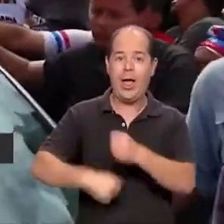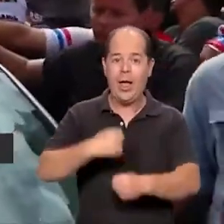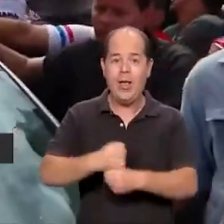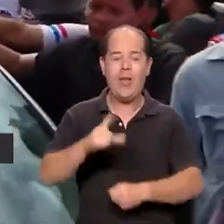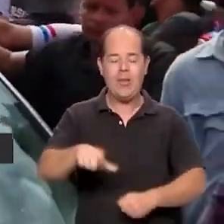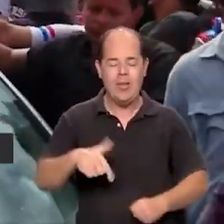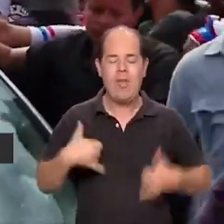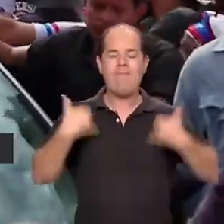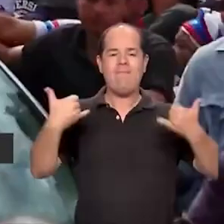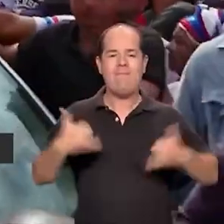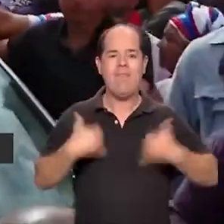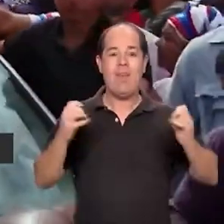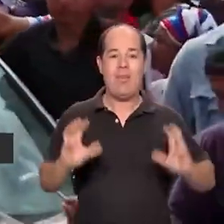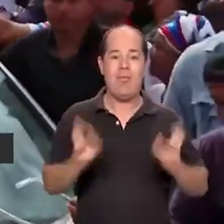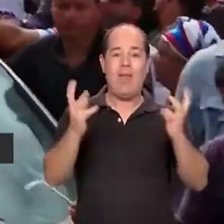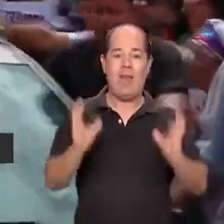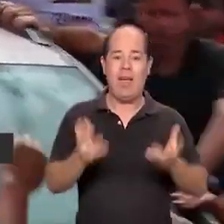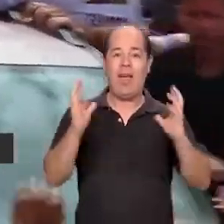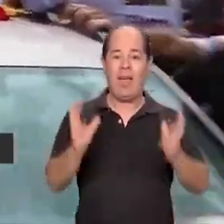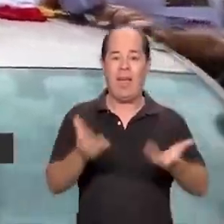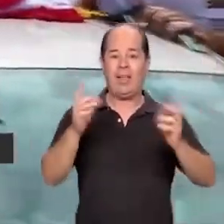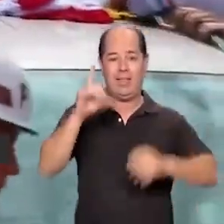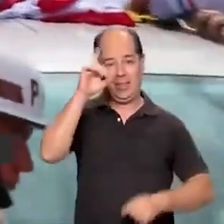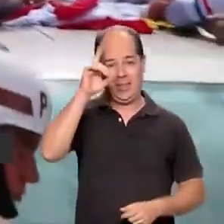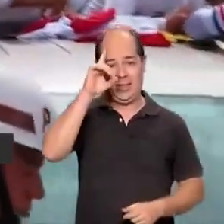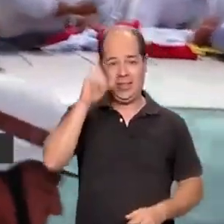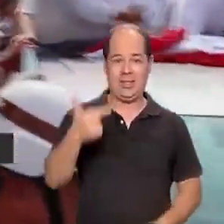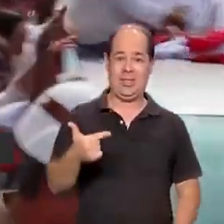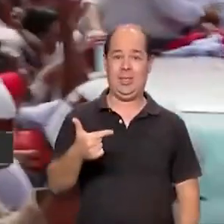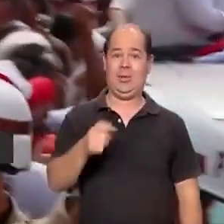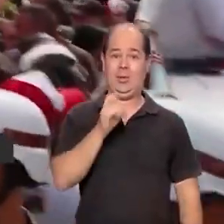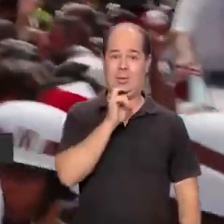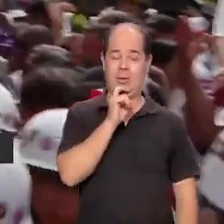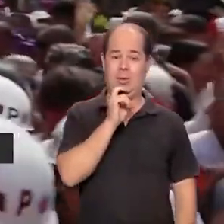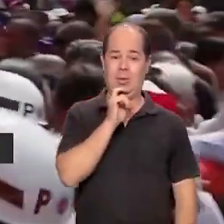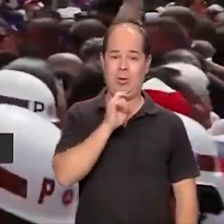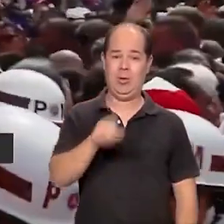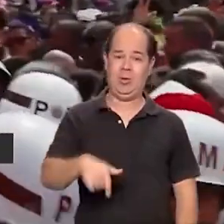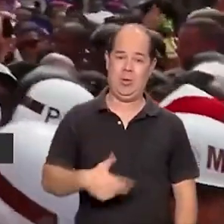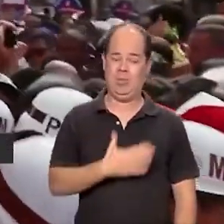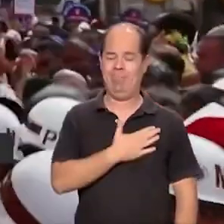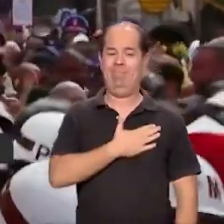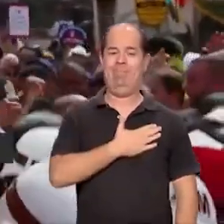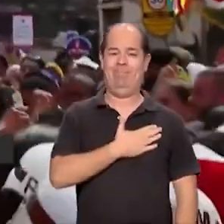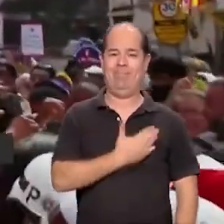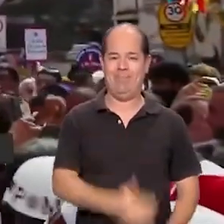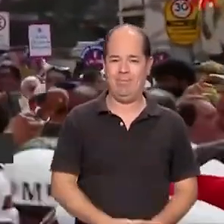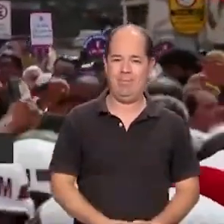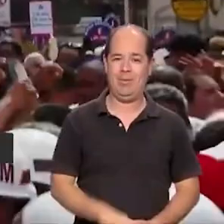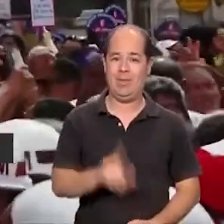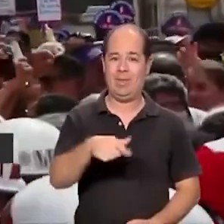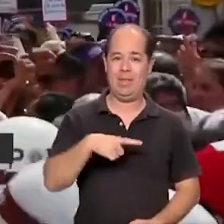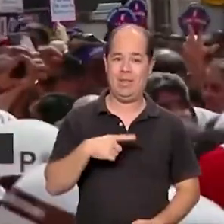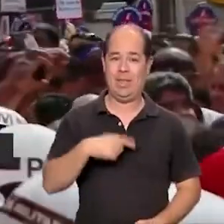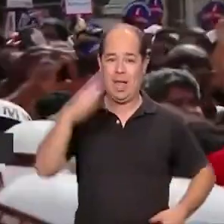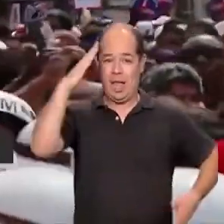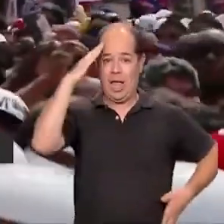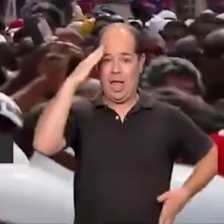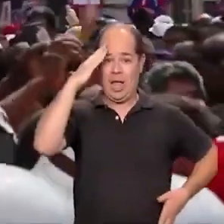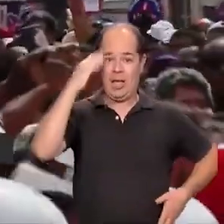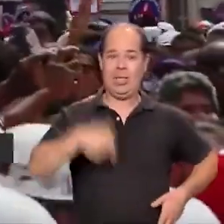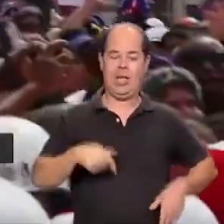anos com a repetição da entrada do Exército Pacificador na cidade de